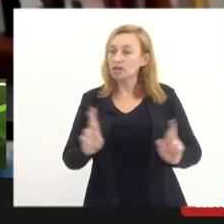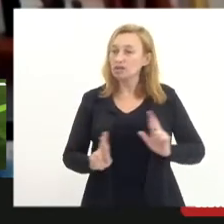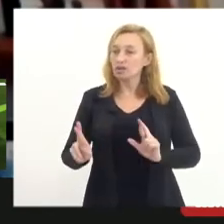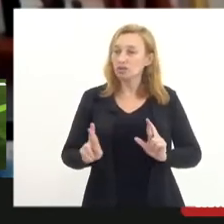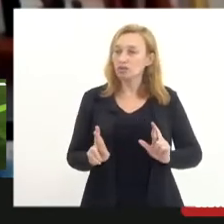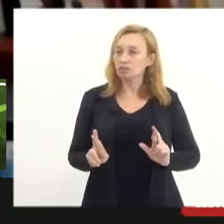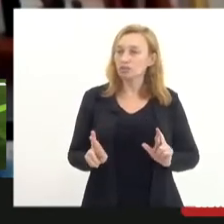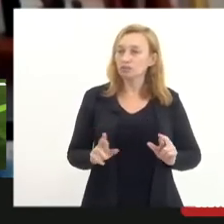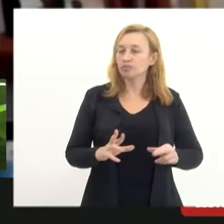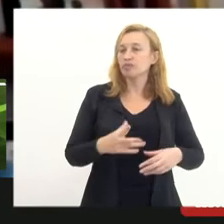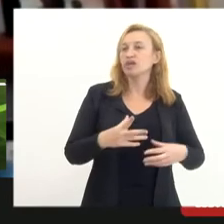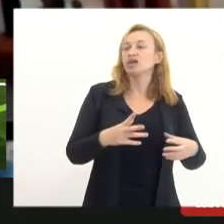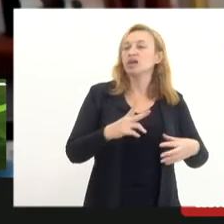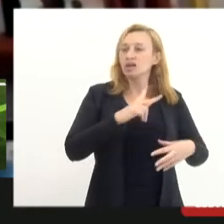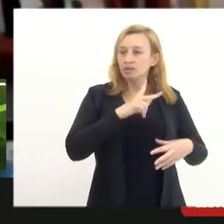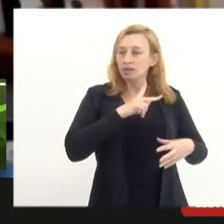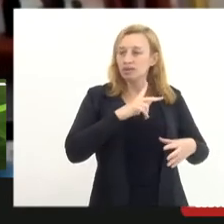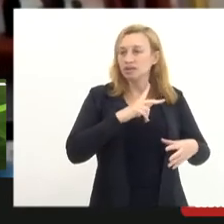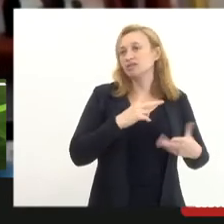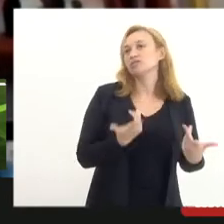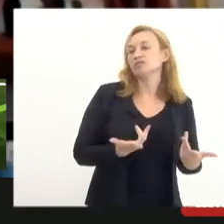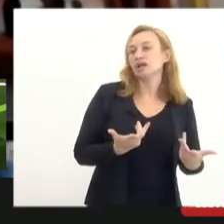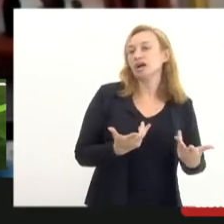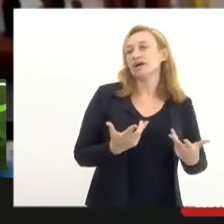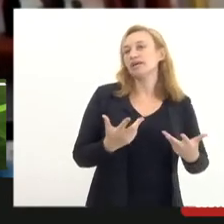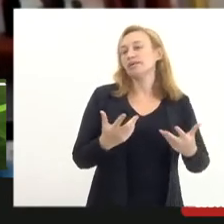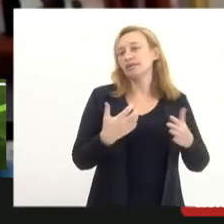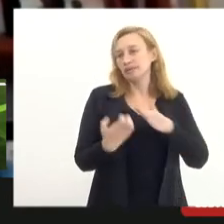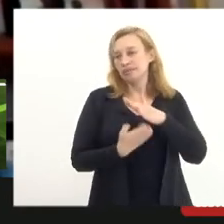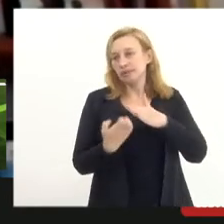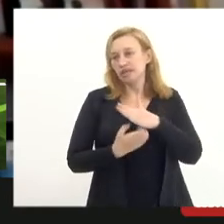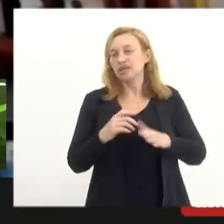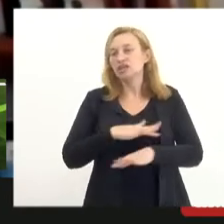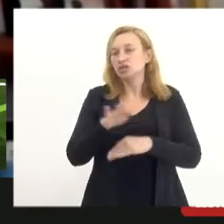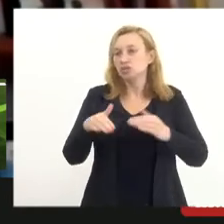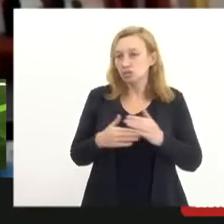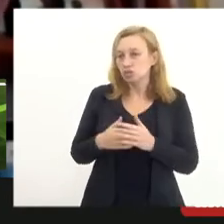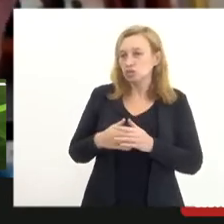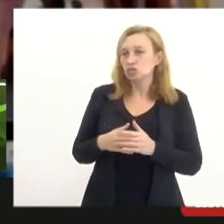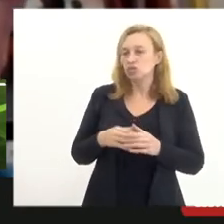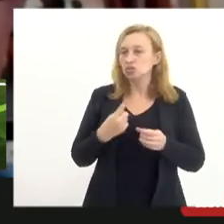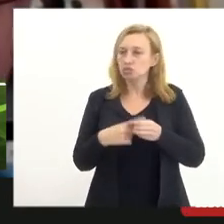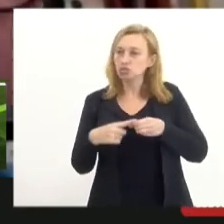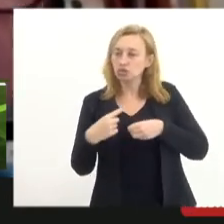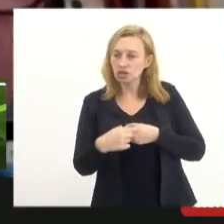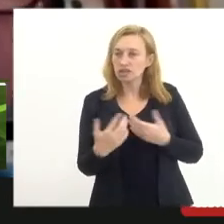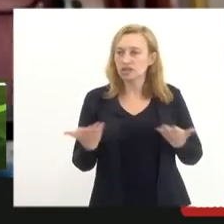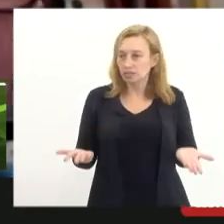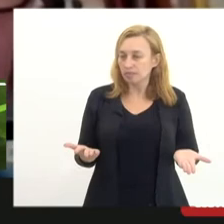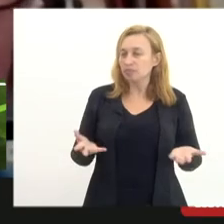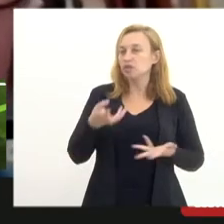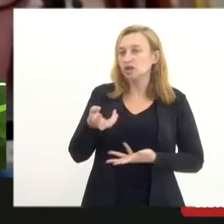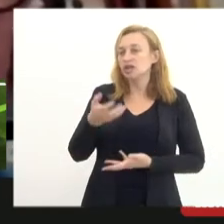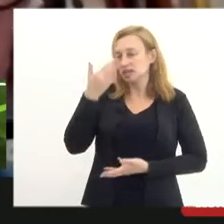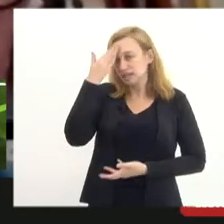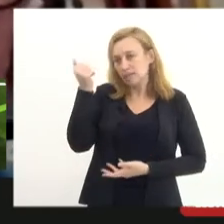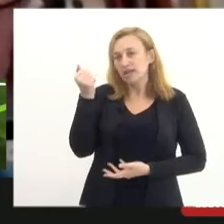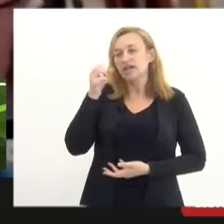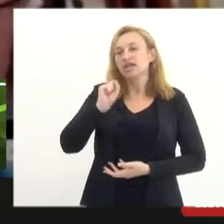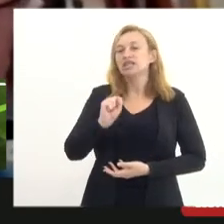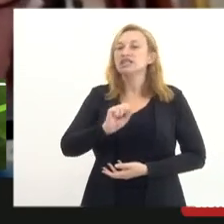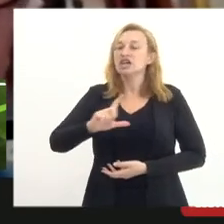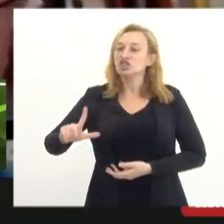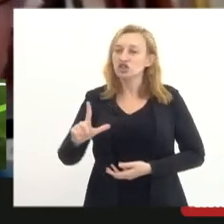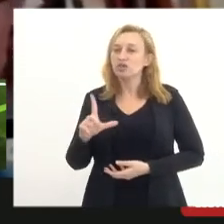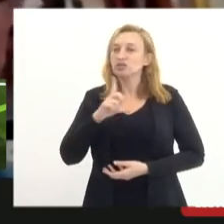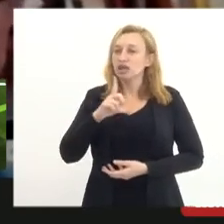privado, população, entre todos os municípios de mais de 100 mil habitantes do Sul e Sudeste. Então, só queria saber se a Shell tem uma